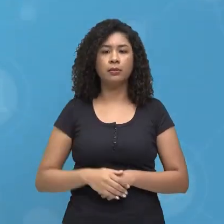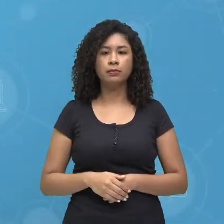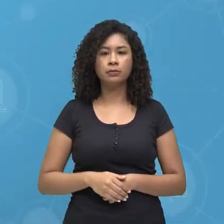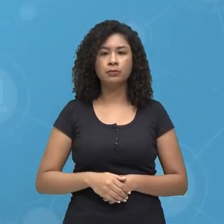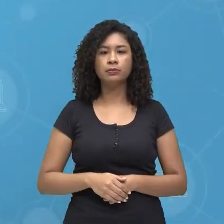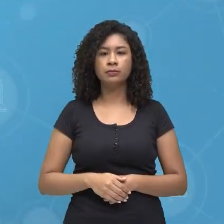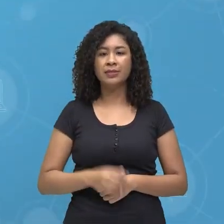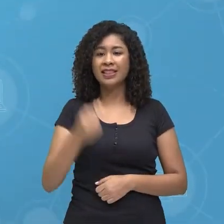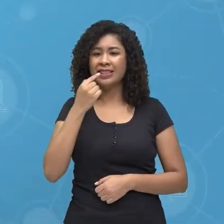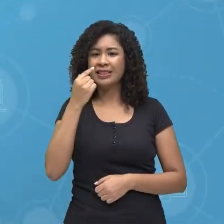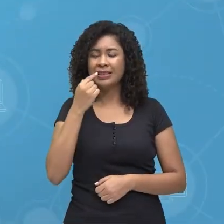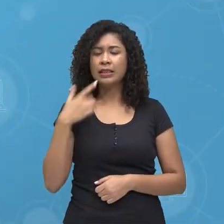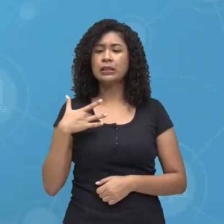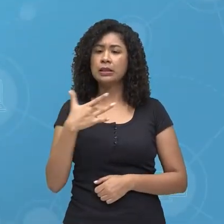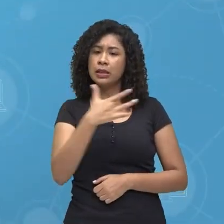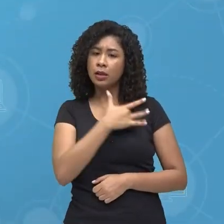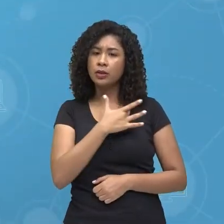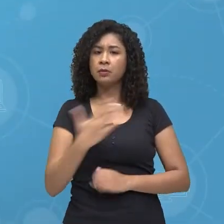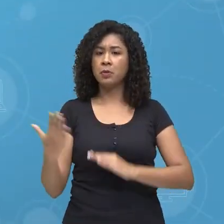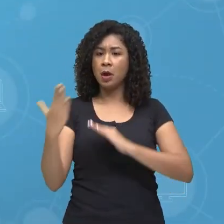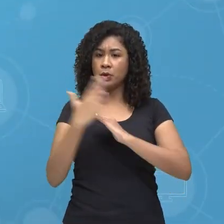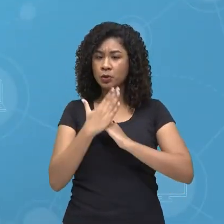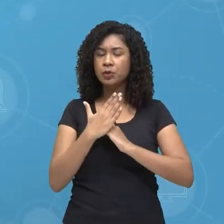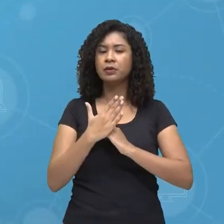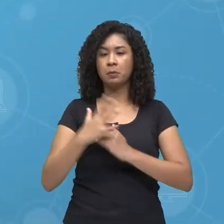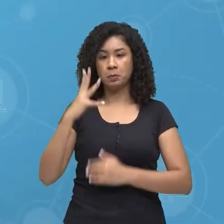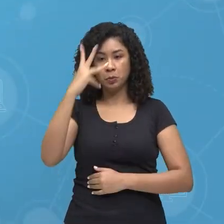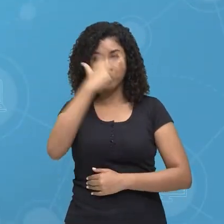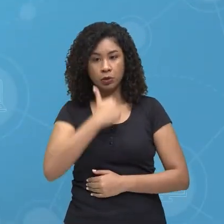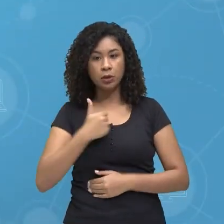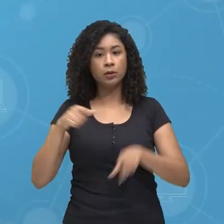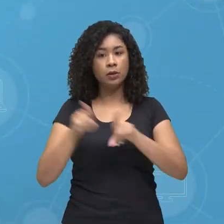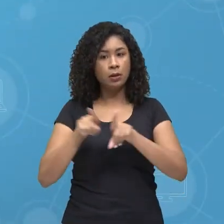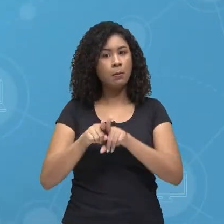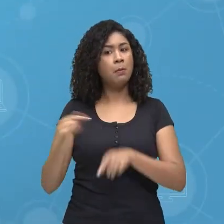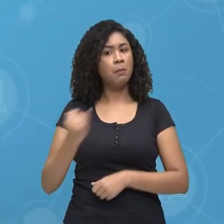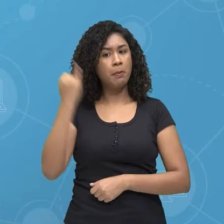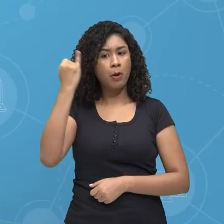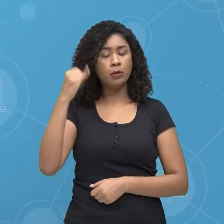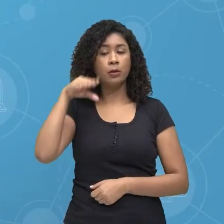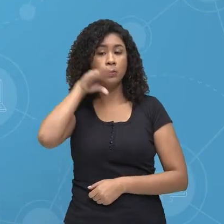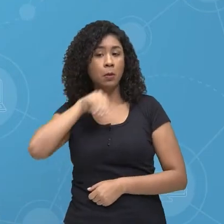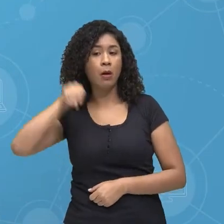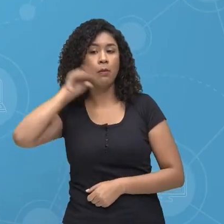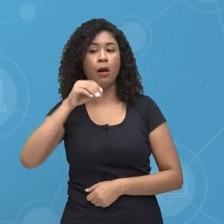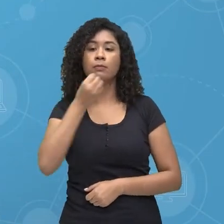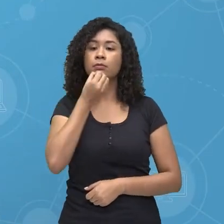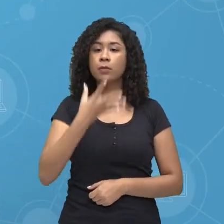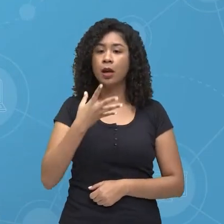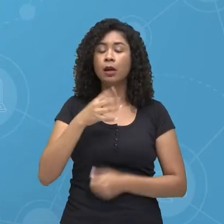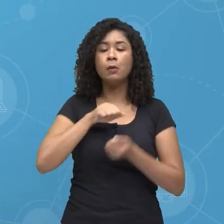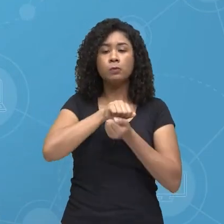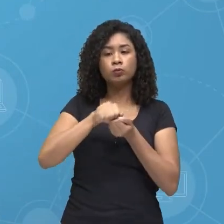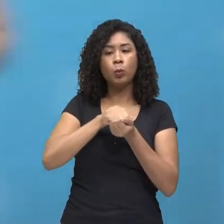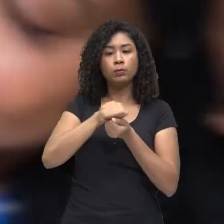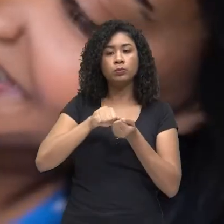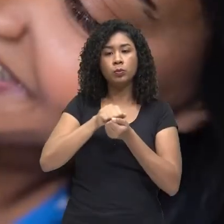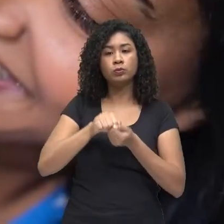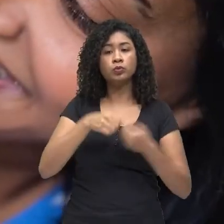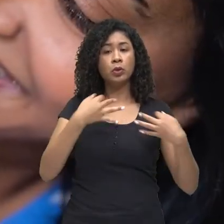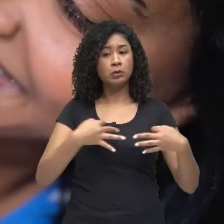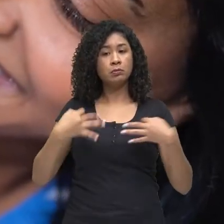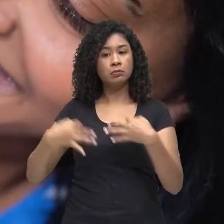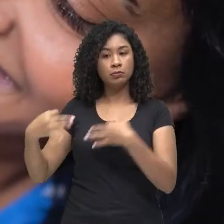uma boa aparência, mas são também importantes para que você possa falar bem e mastigar corretamente os alimentos.